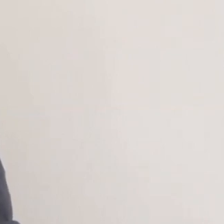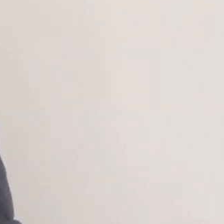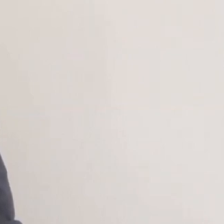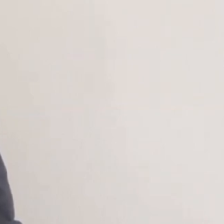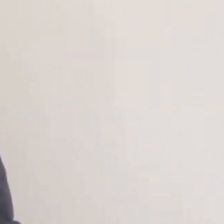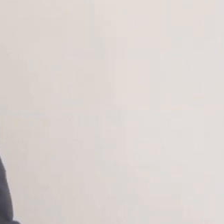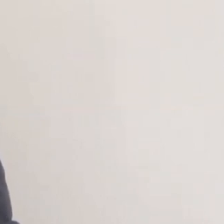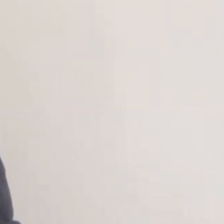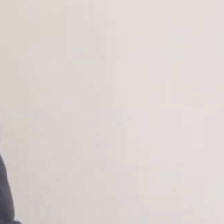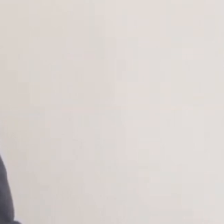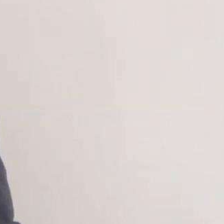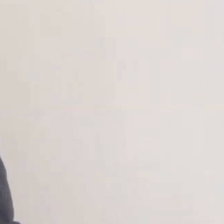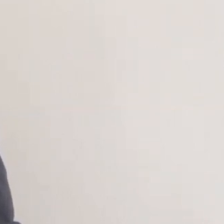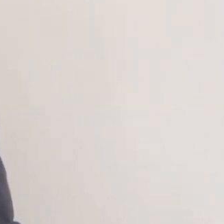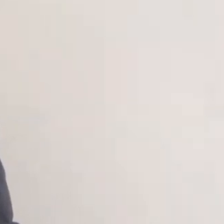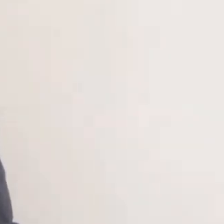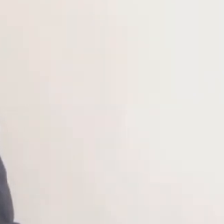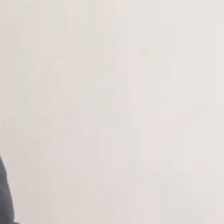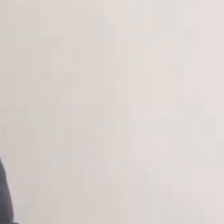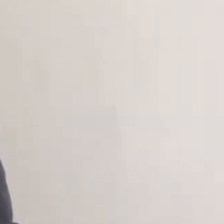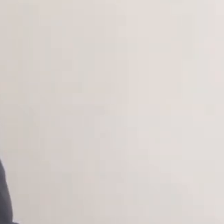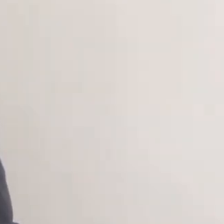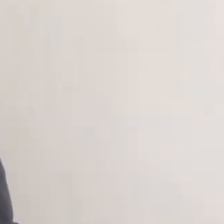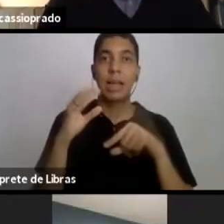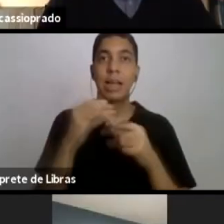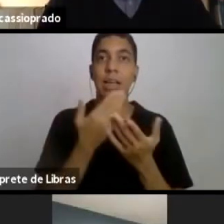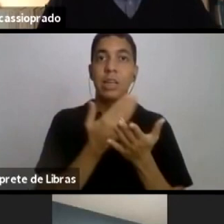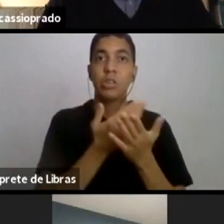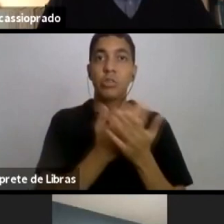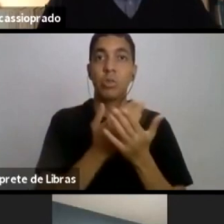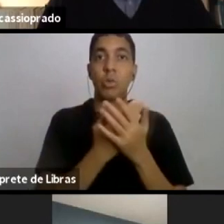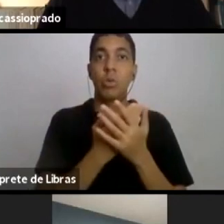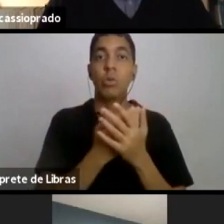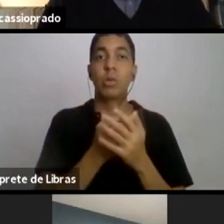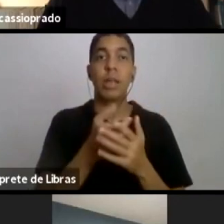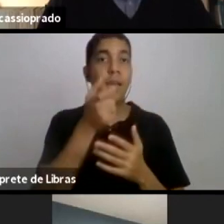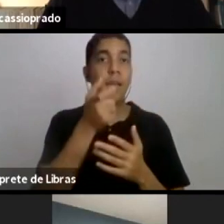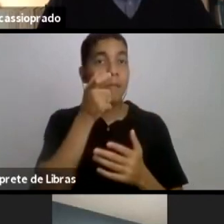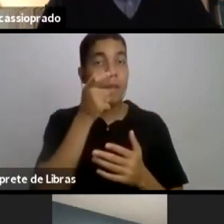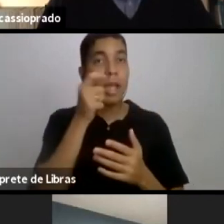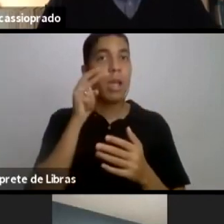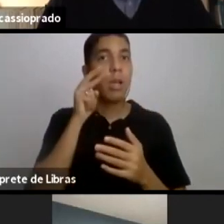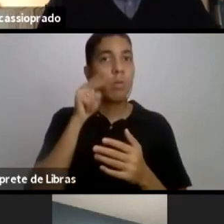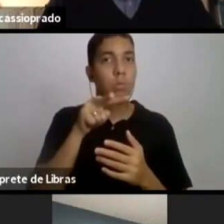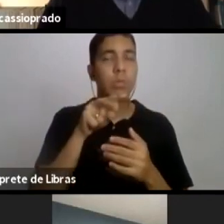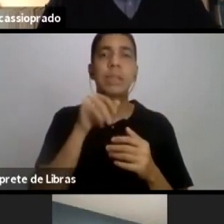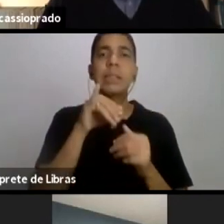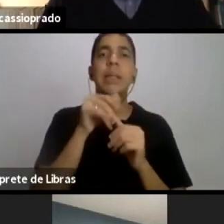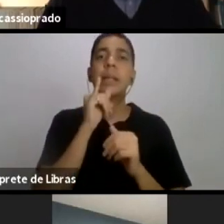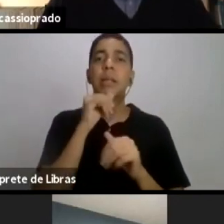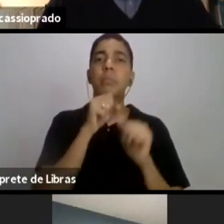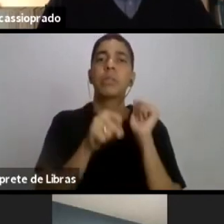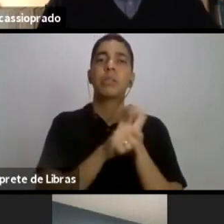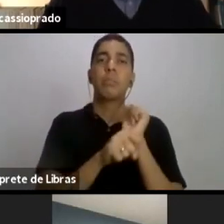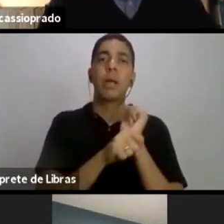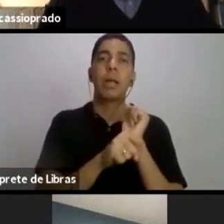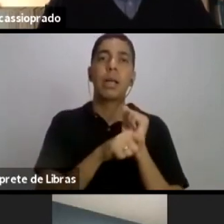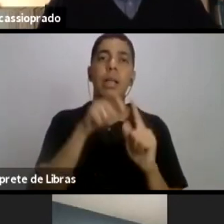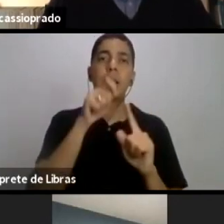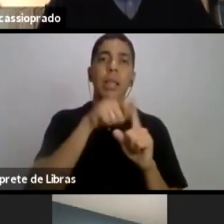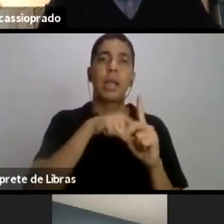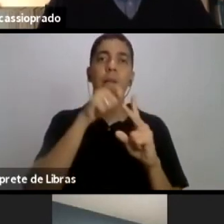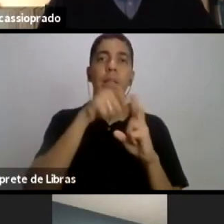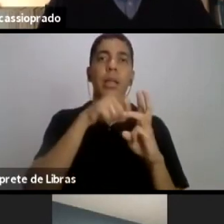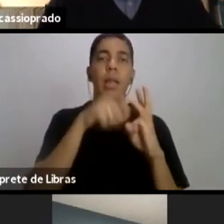ouviu mar um desabastecimento e toda a cadeia o motivo seria a divulgação desse vídeo em que um grupo de